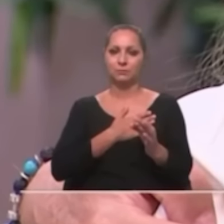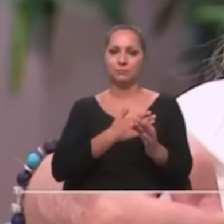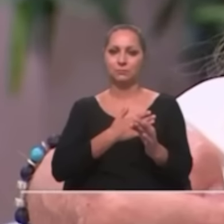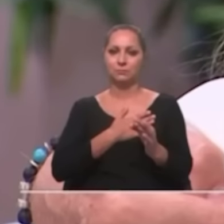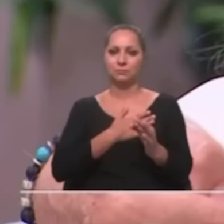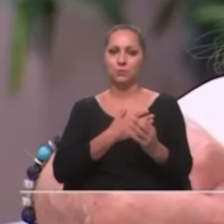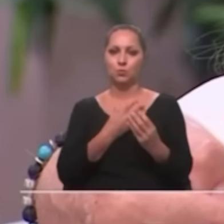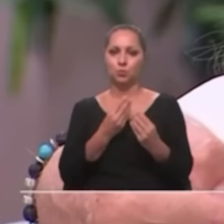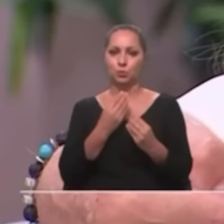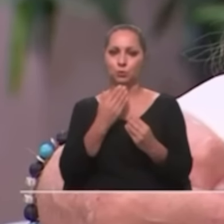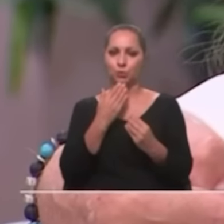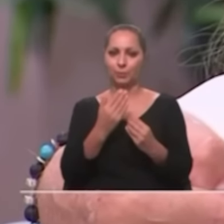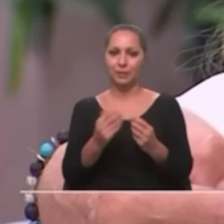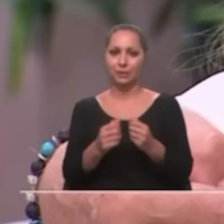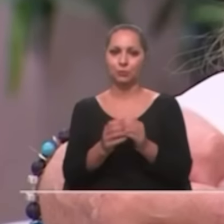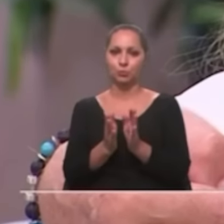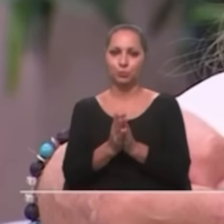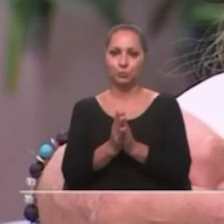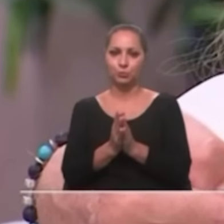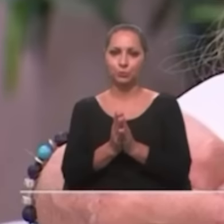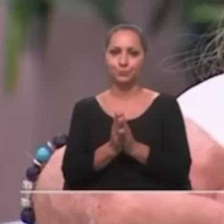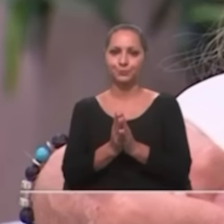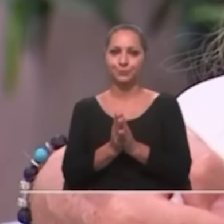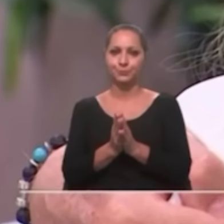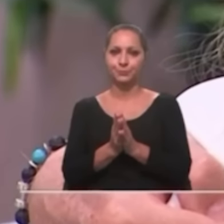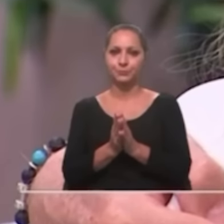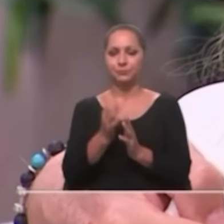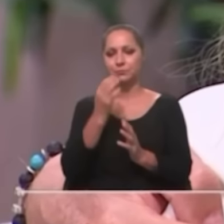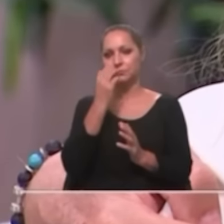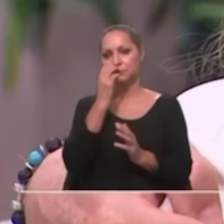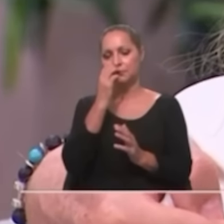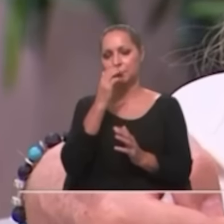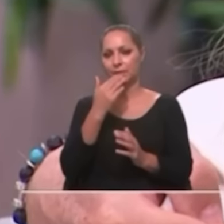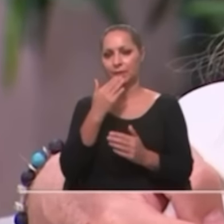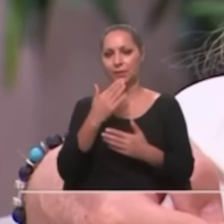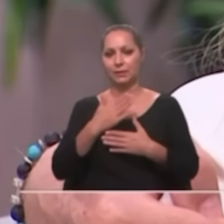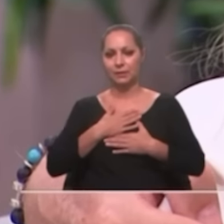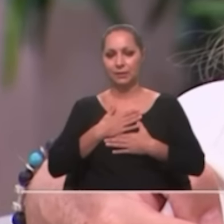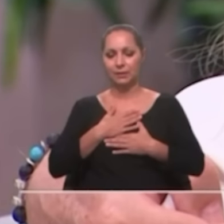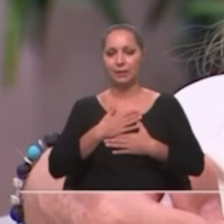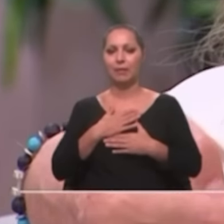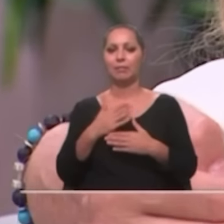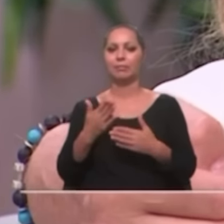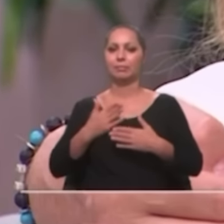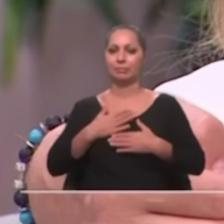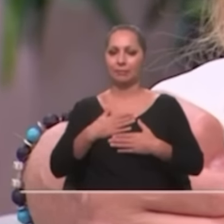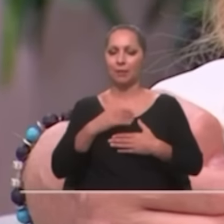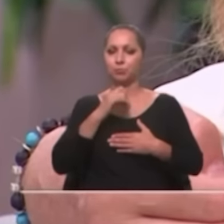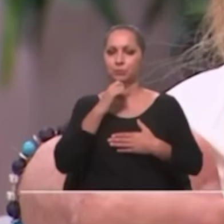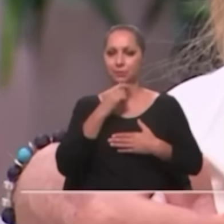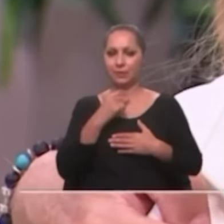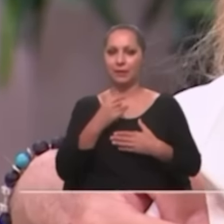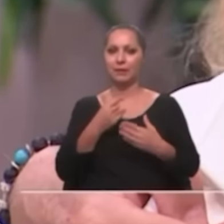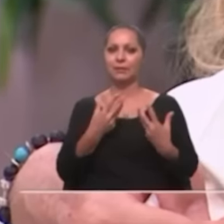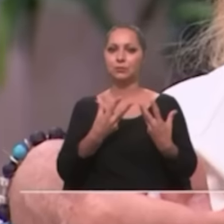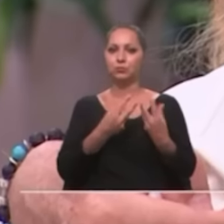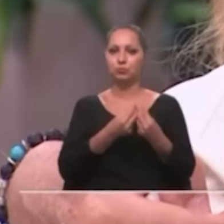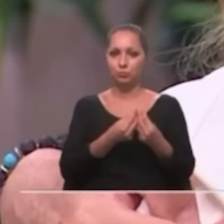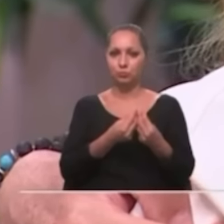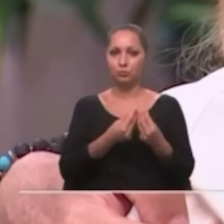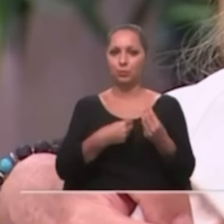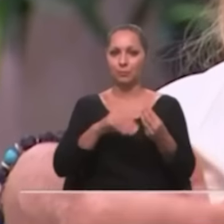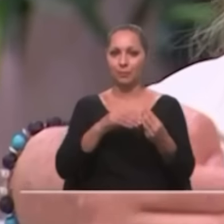Muito, muito obrigada por tudo, por nos terem deixado, dado a oportunidade de conviver mais com ele. Um